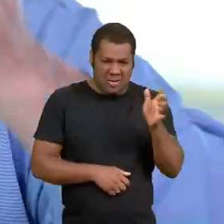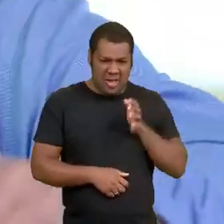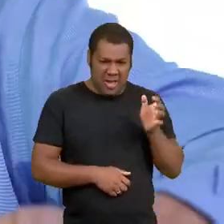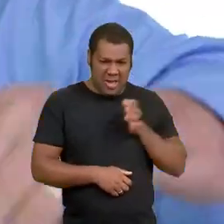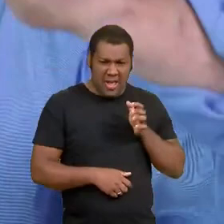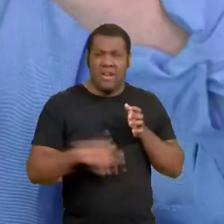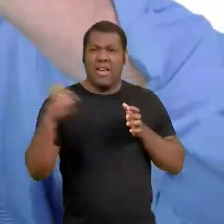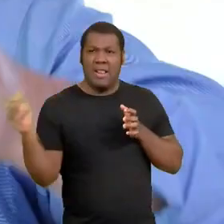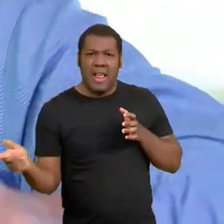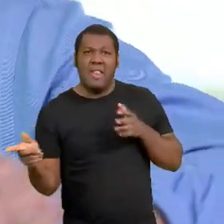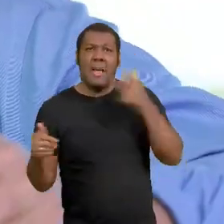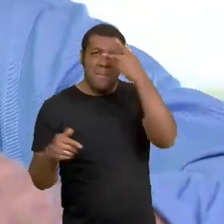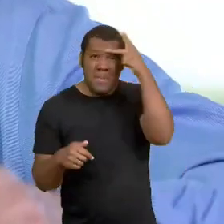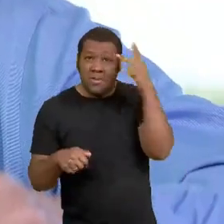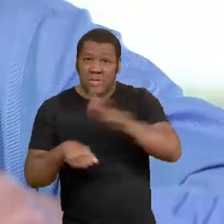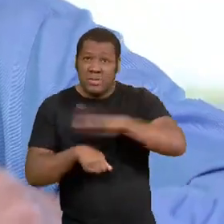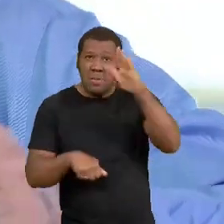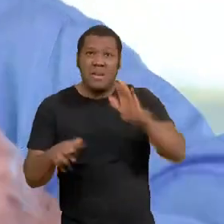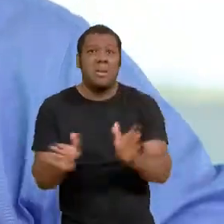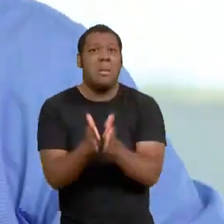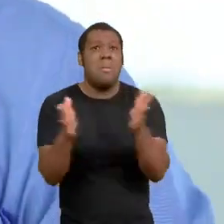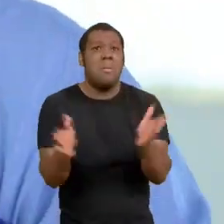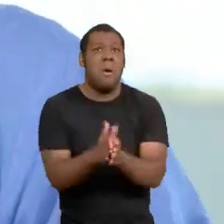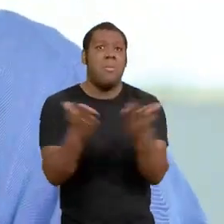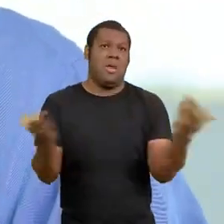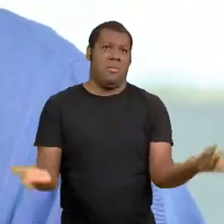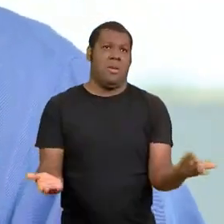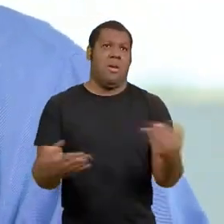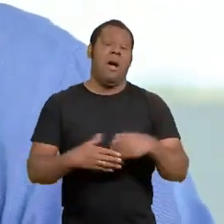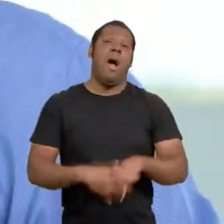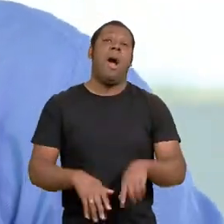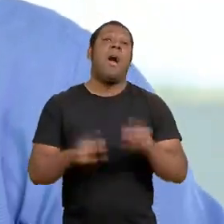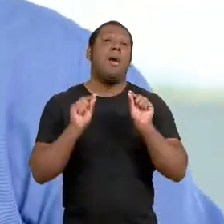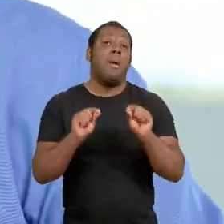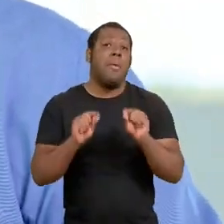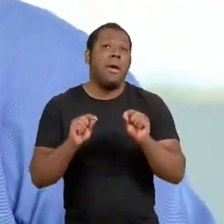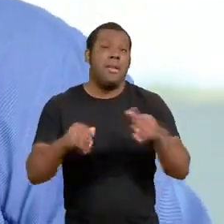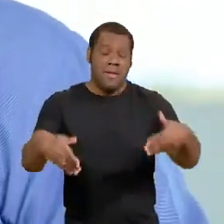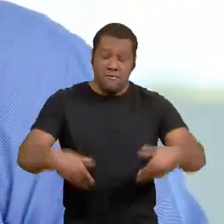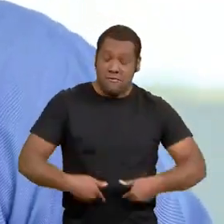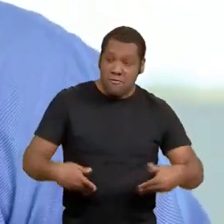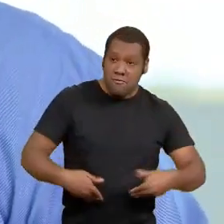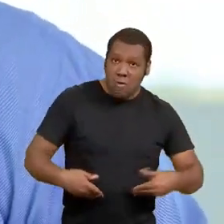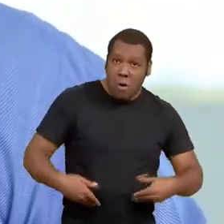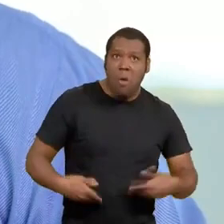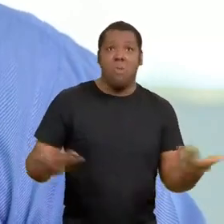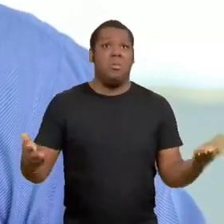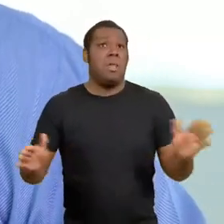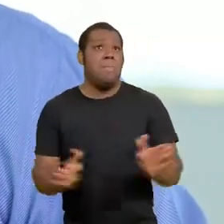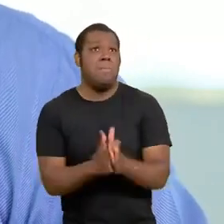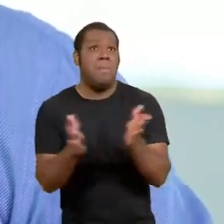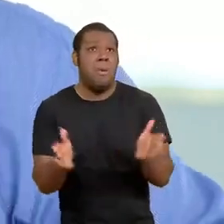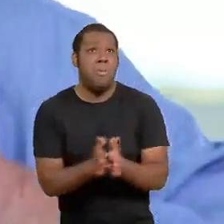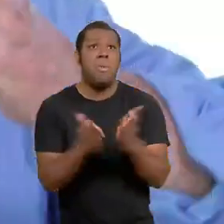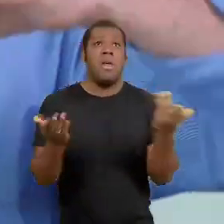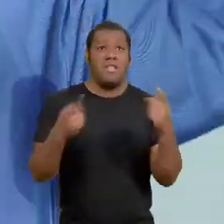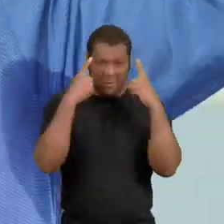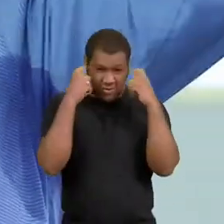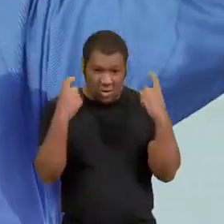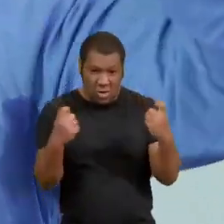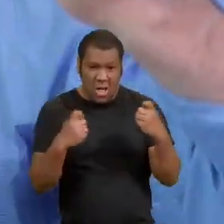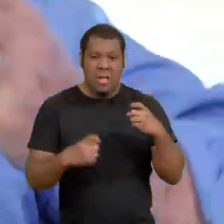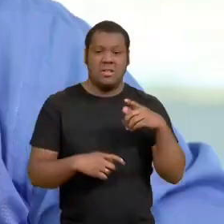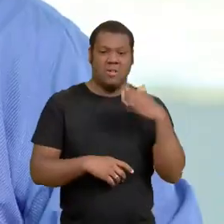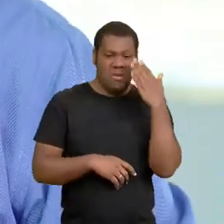desemprego, prostituição, analfabetismo. Violência. Agora, imagina outra em que todo mundo tem um pouco de dinheiro. Ninguém